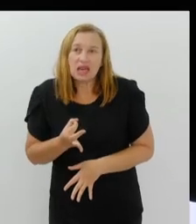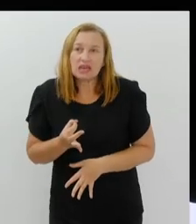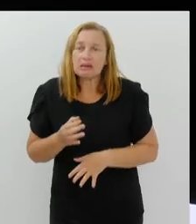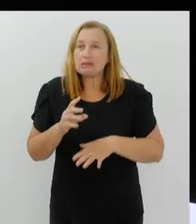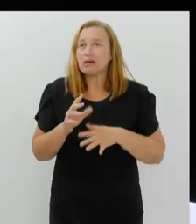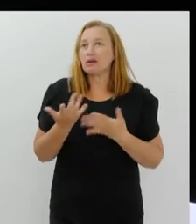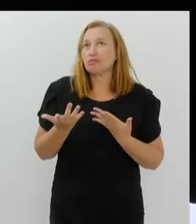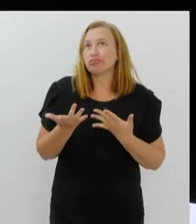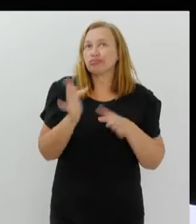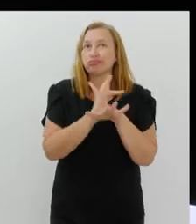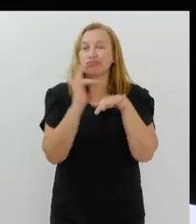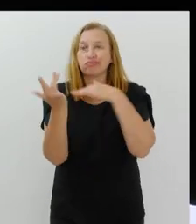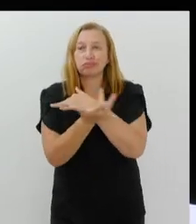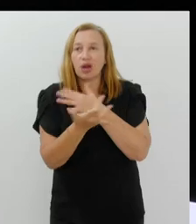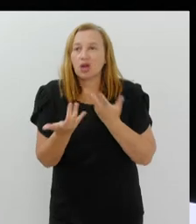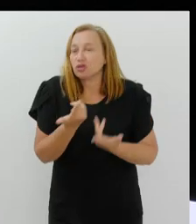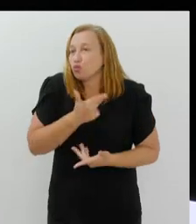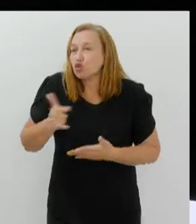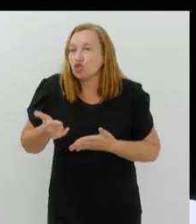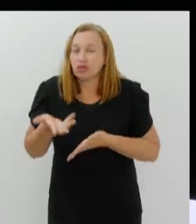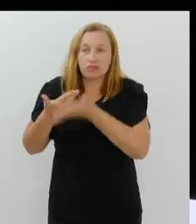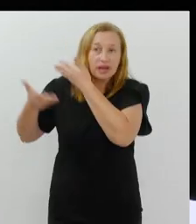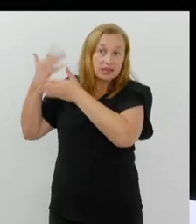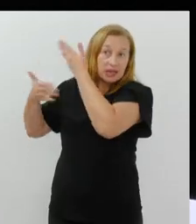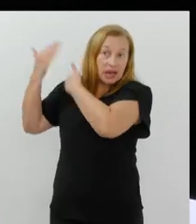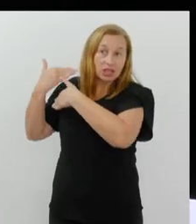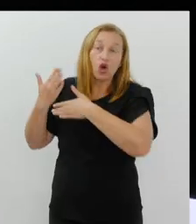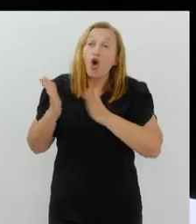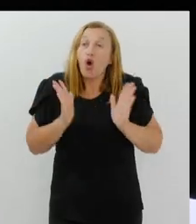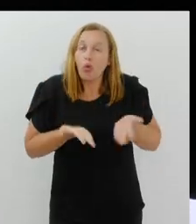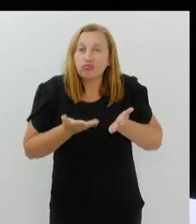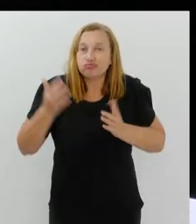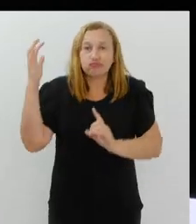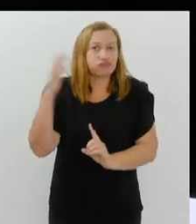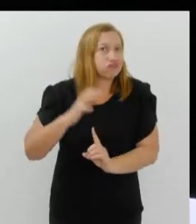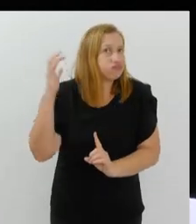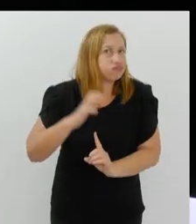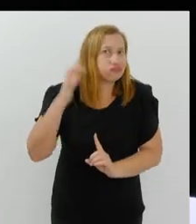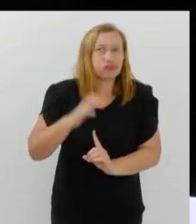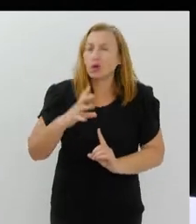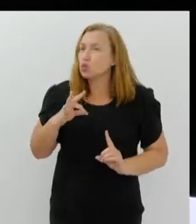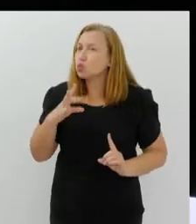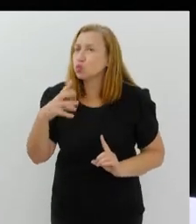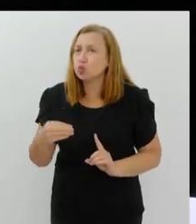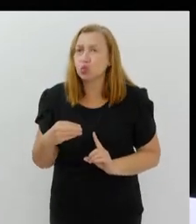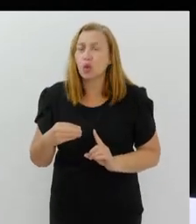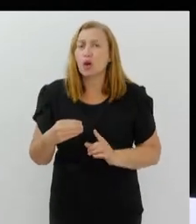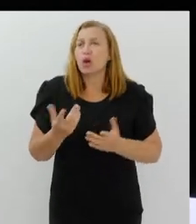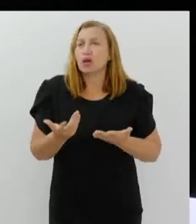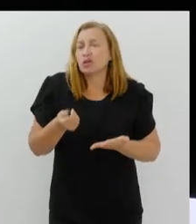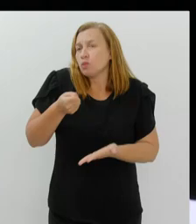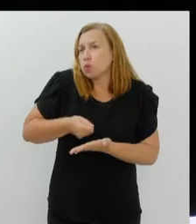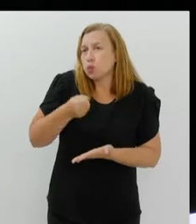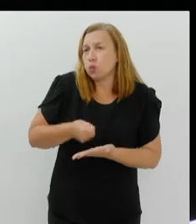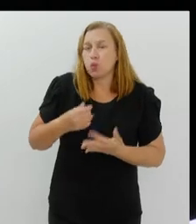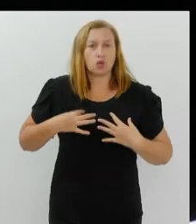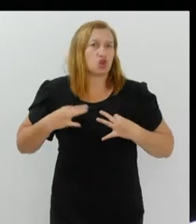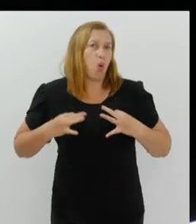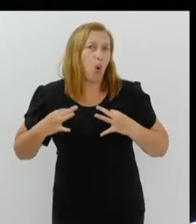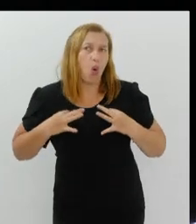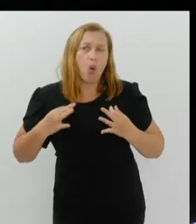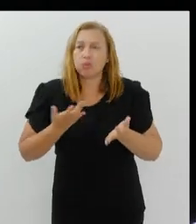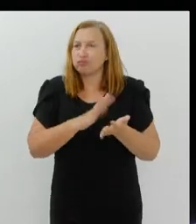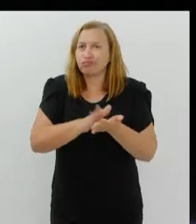sei também se é essa onda da internet. Não tinha, né, isso. Então hoje em dia tem uma cobrança maior de tudo, de produção,